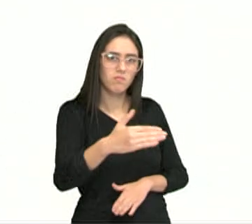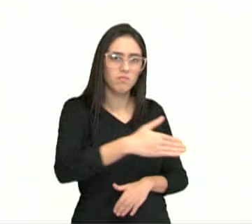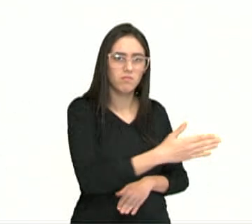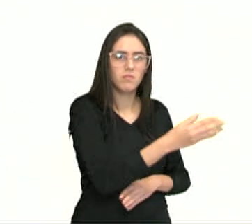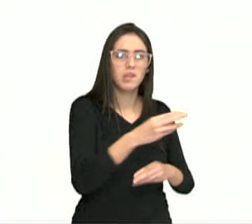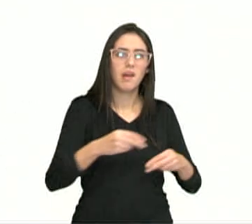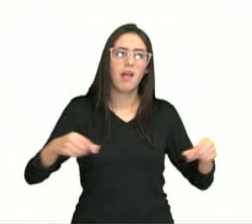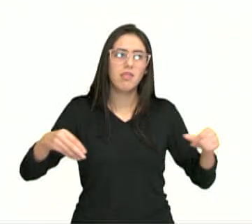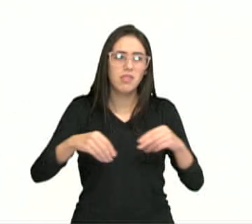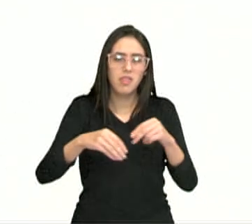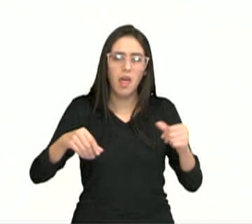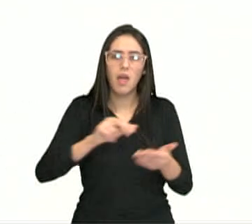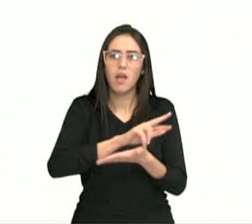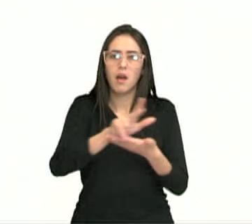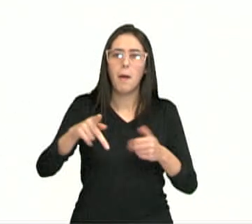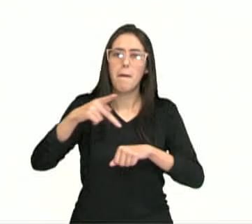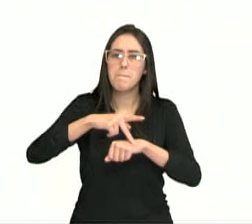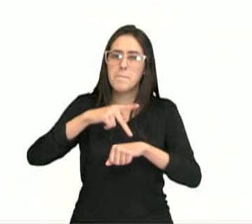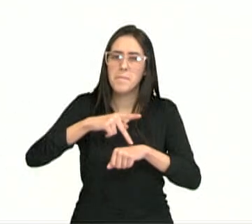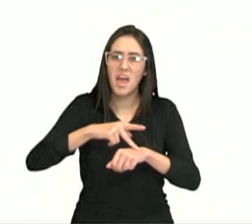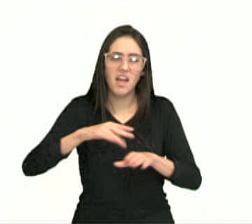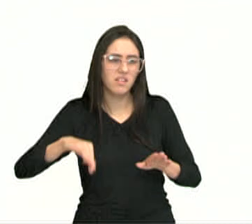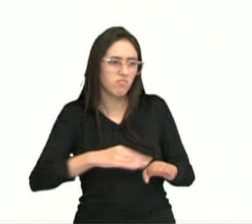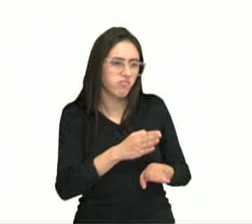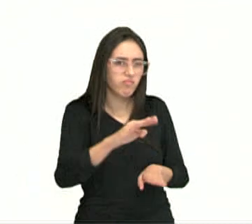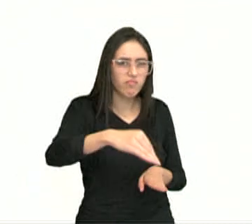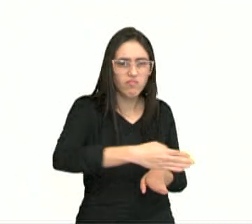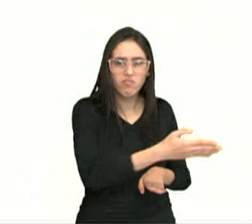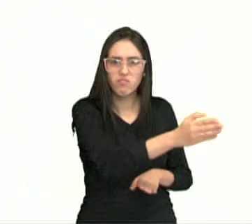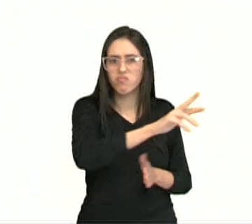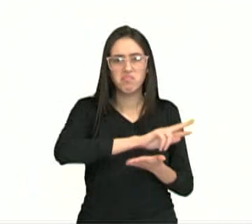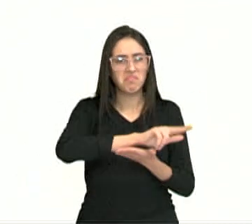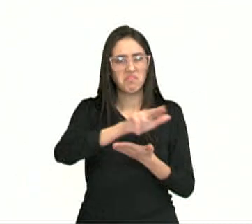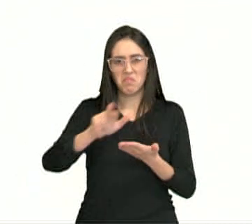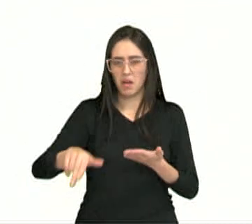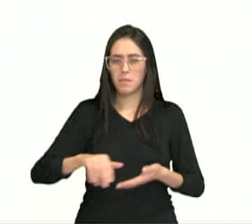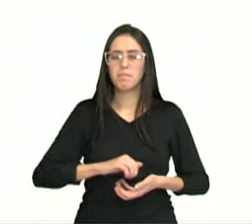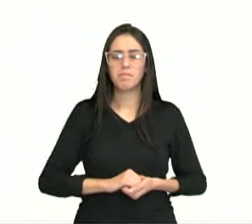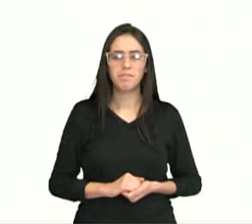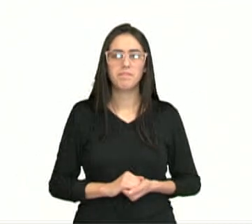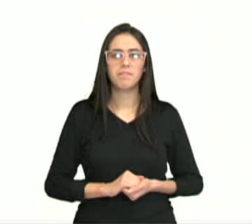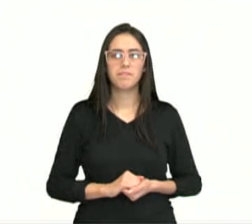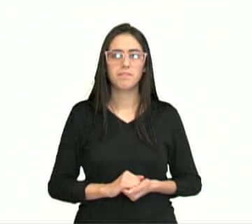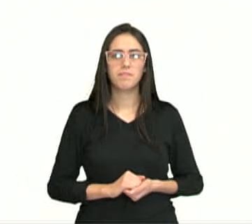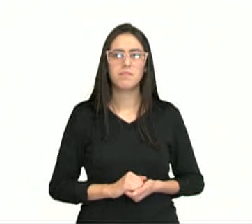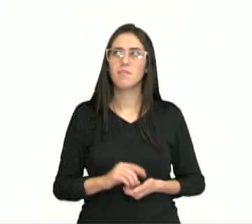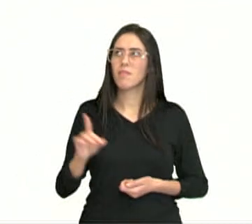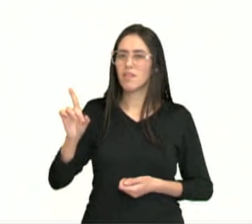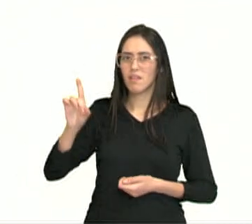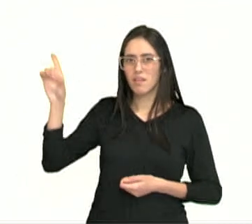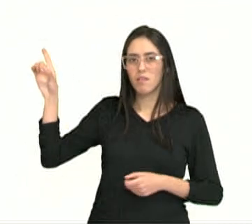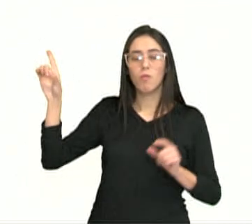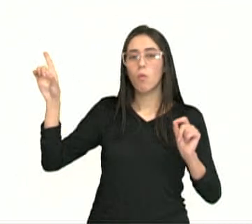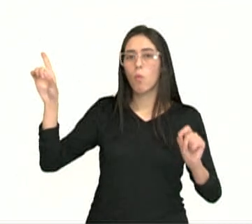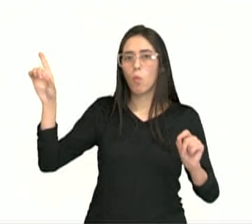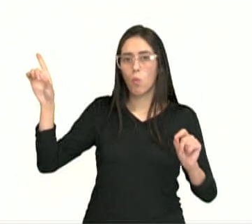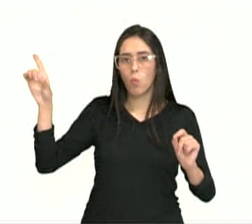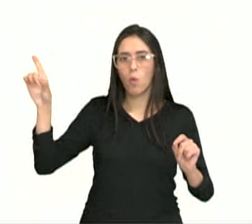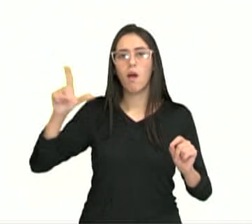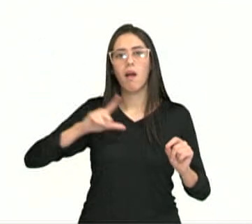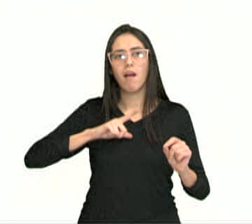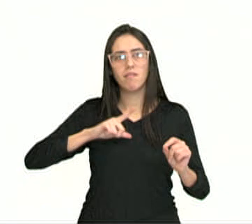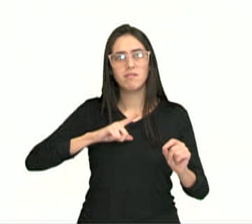terra batida, pedras, trilhas e em outros terrenos. No contexto do mountain bike, aparecem as